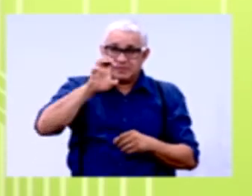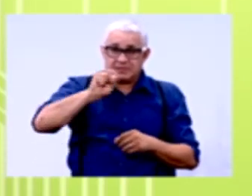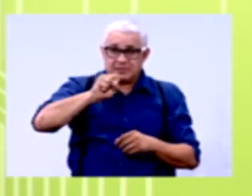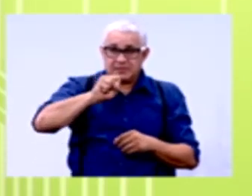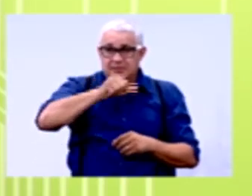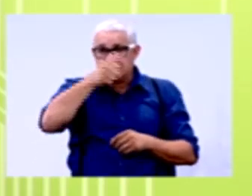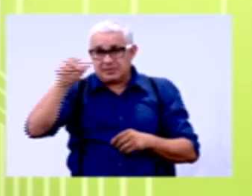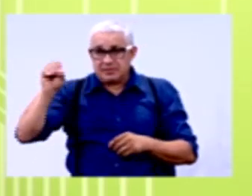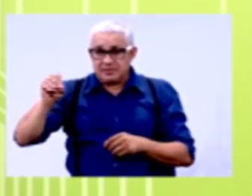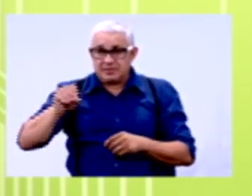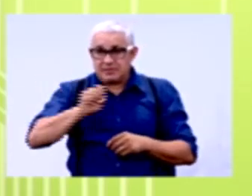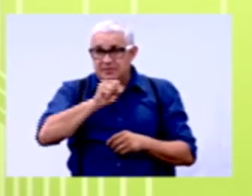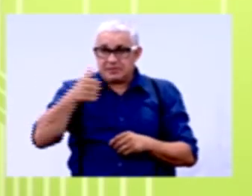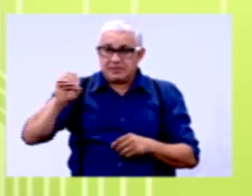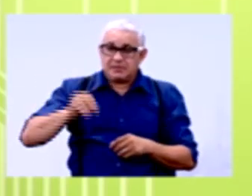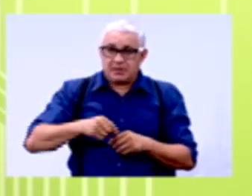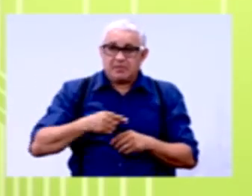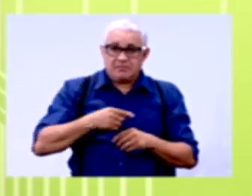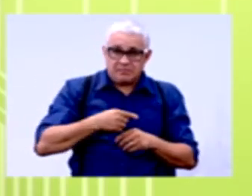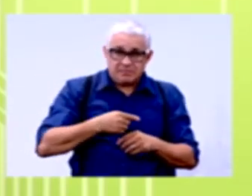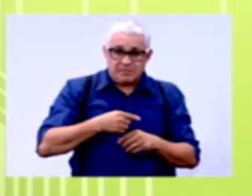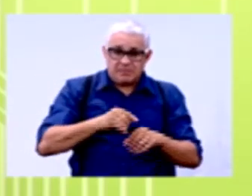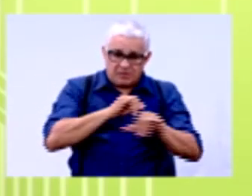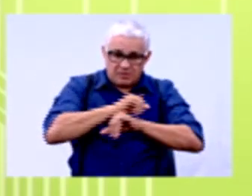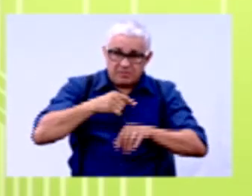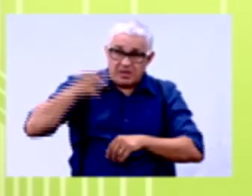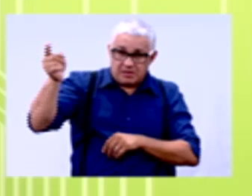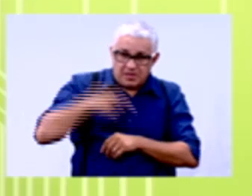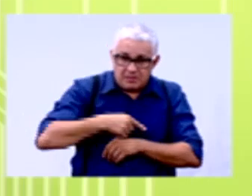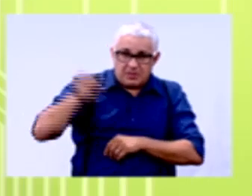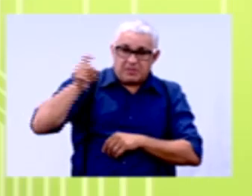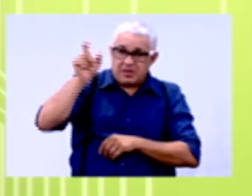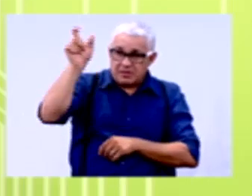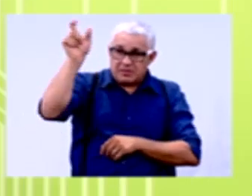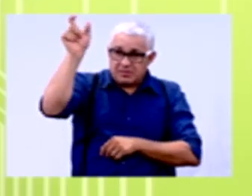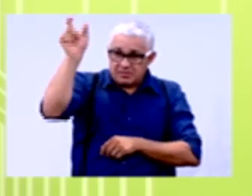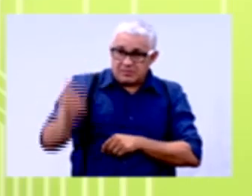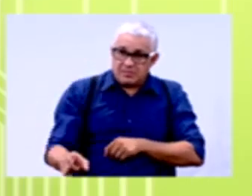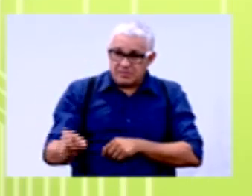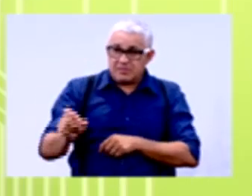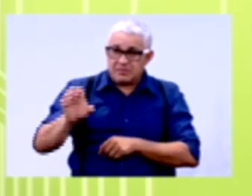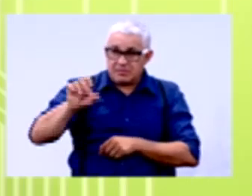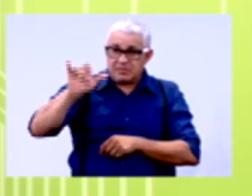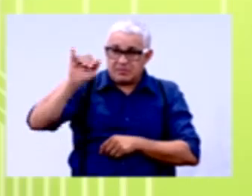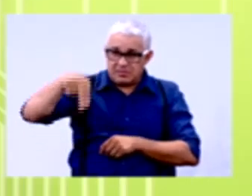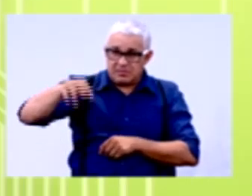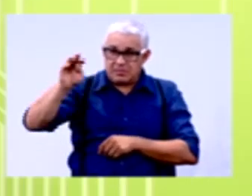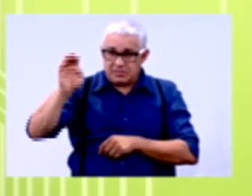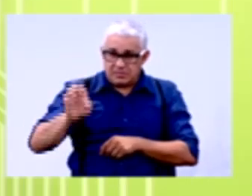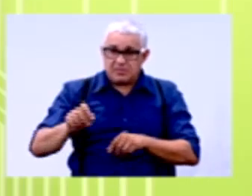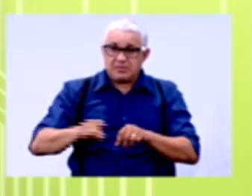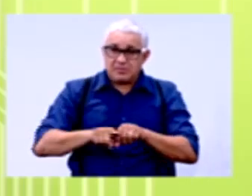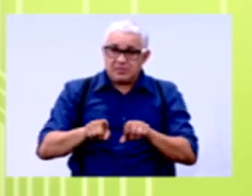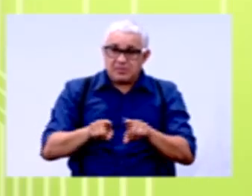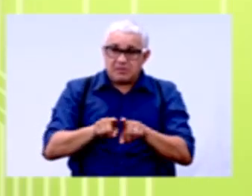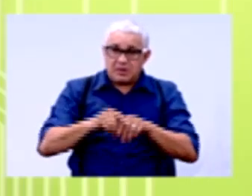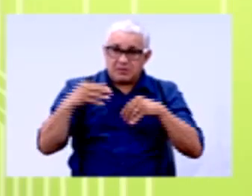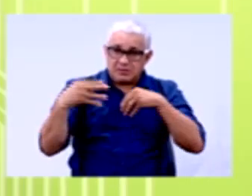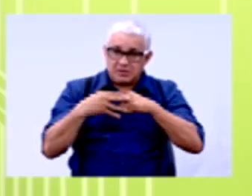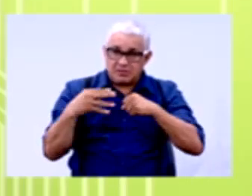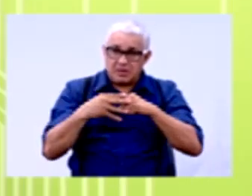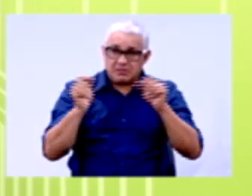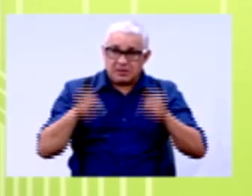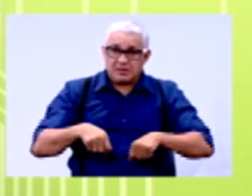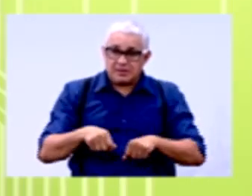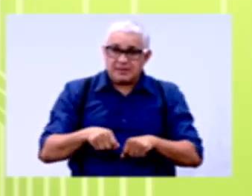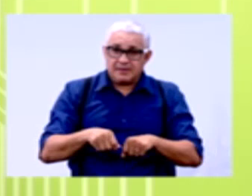as informações de idas e voltas, né, entre cliente e servidor, certo? E consegue trabalhar verificando o que